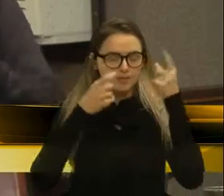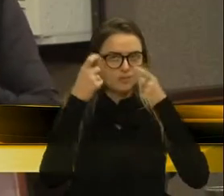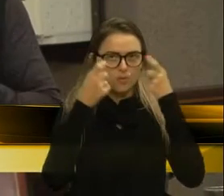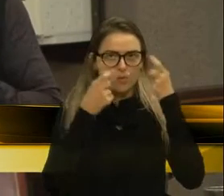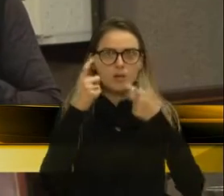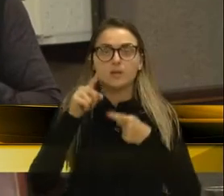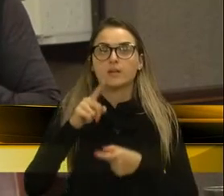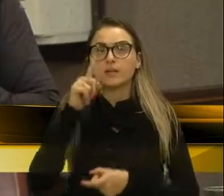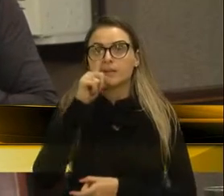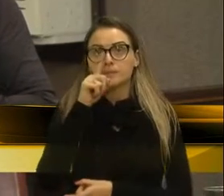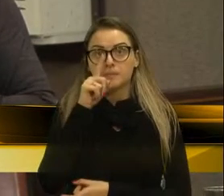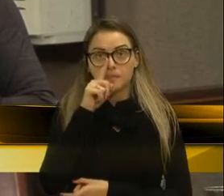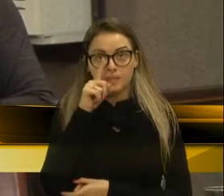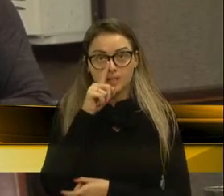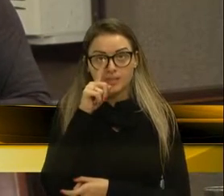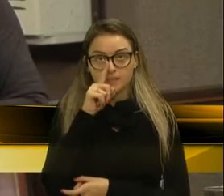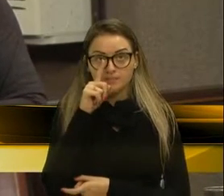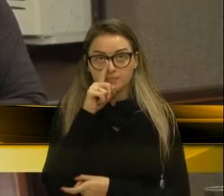uma mãe